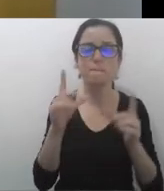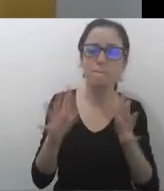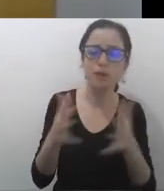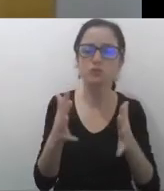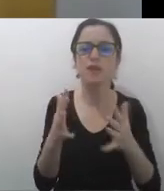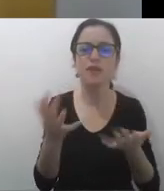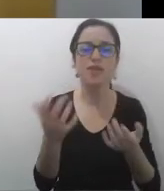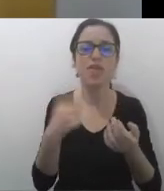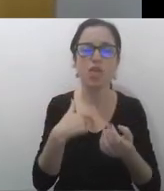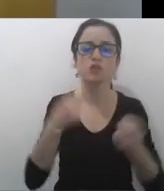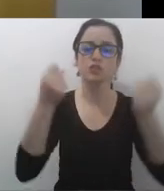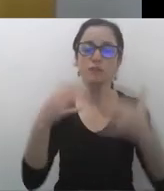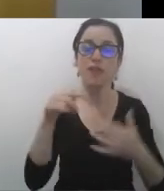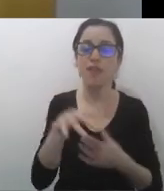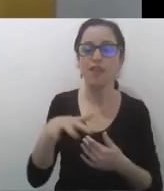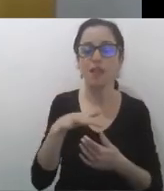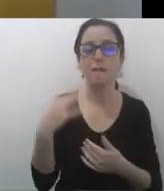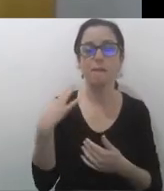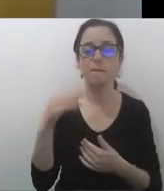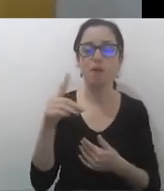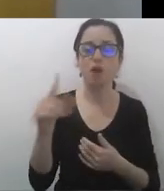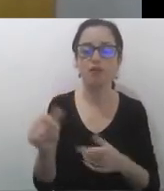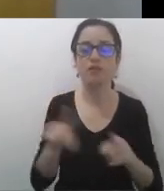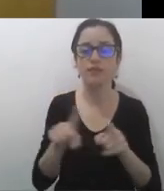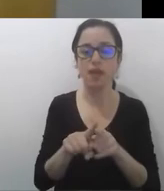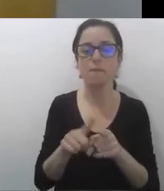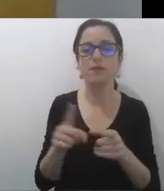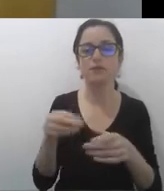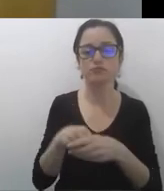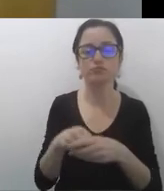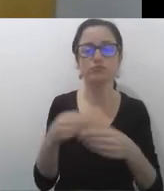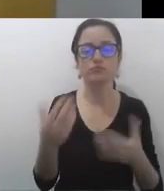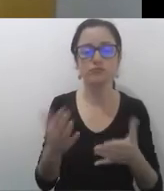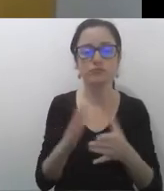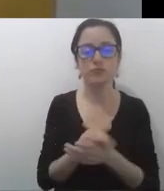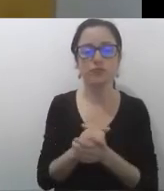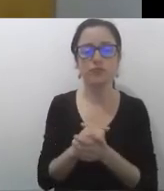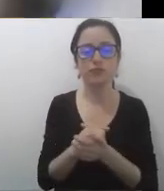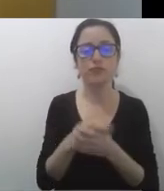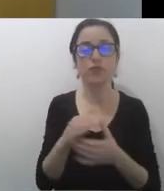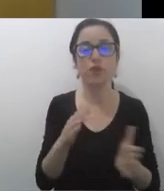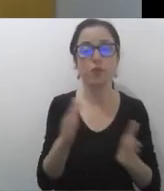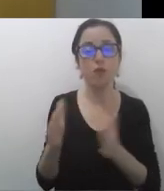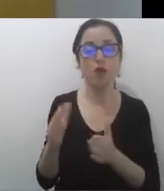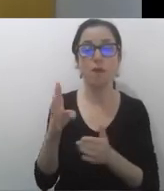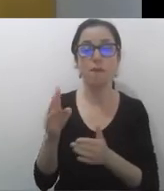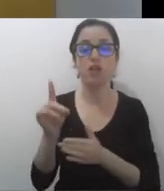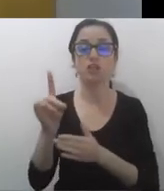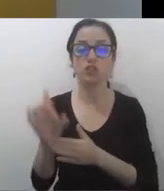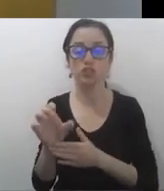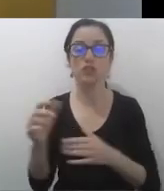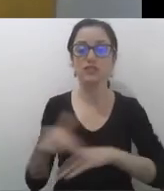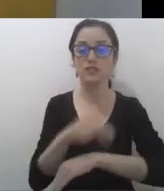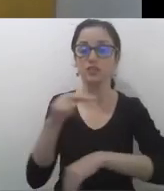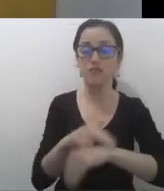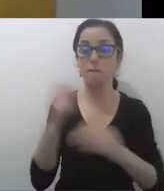é mais ou menos por aí que eu explicaria essa área da moda, inclusive, né? E ele, isso, de um lado, faz vir